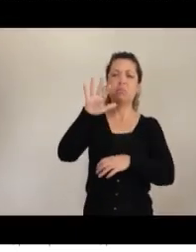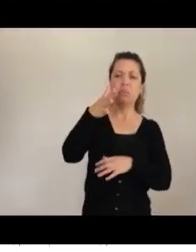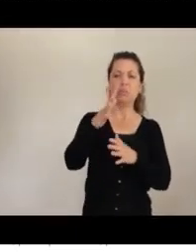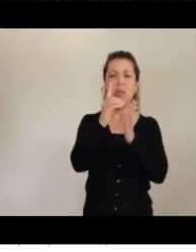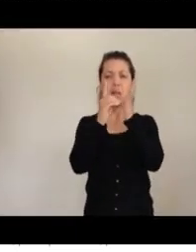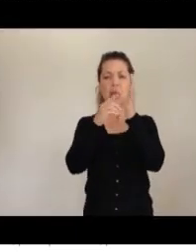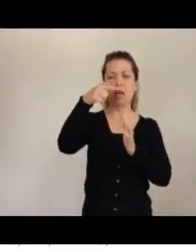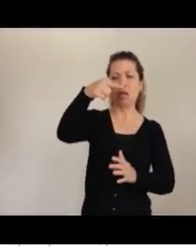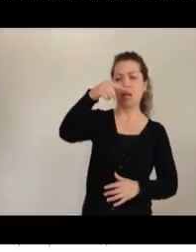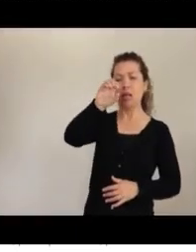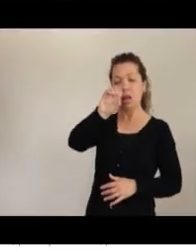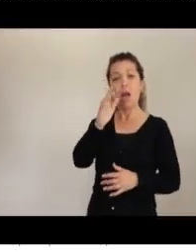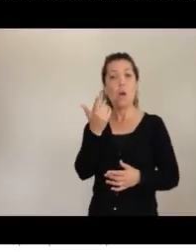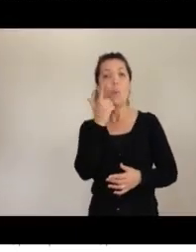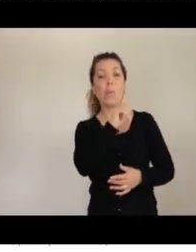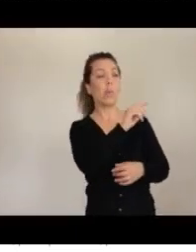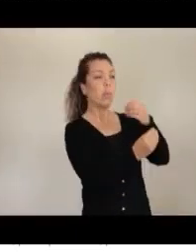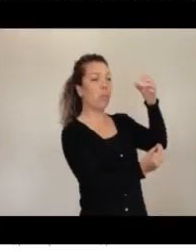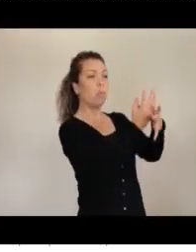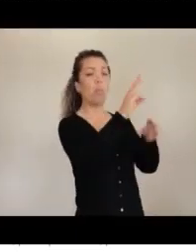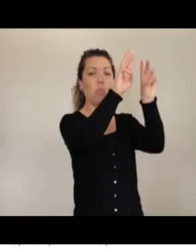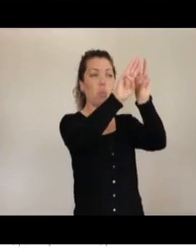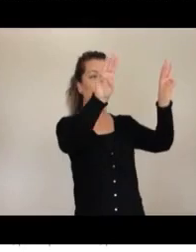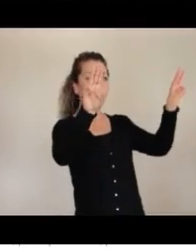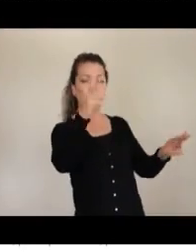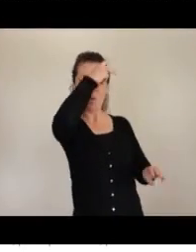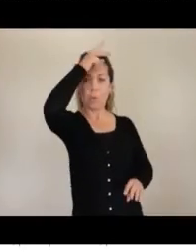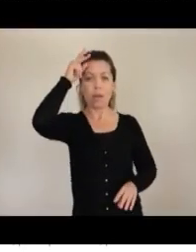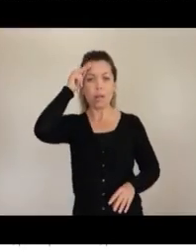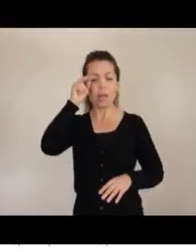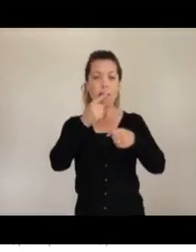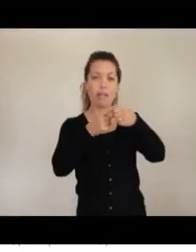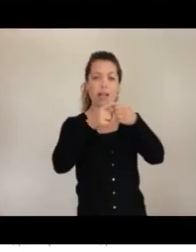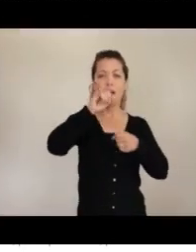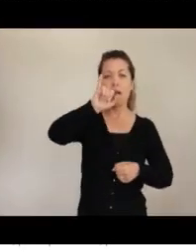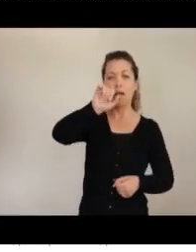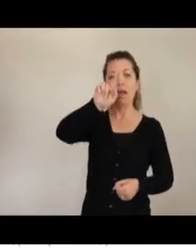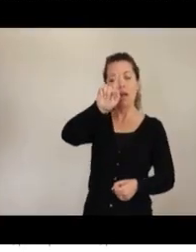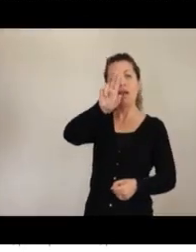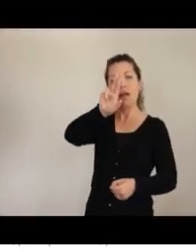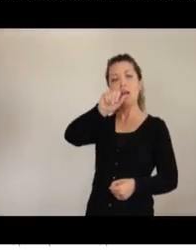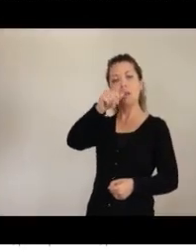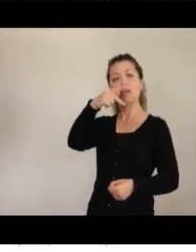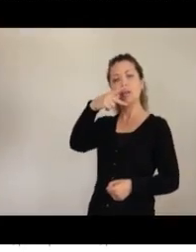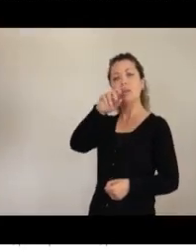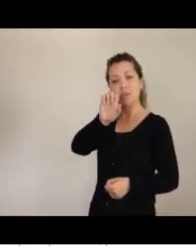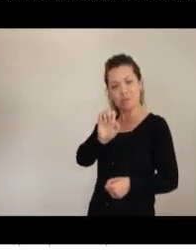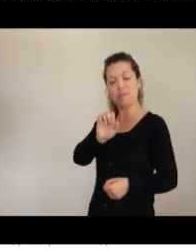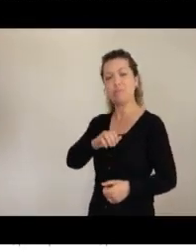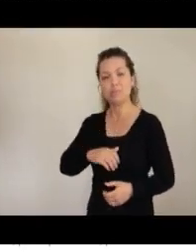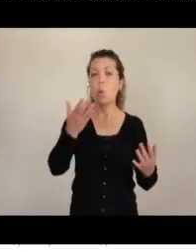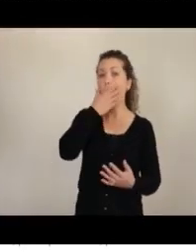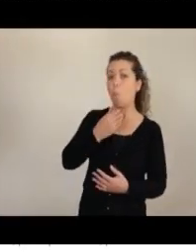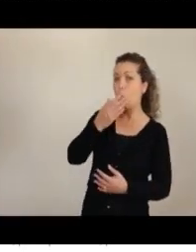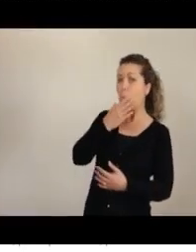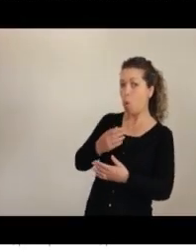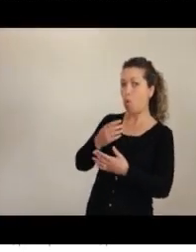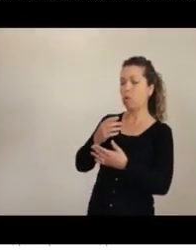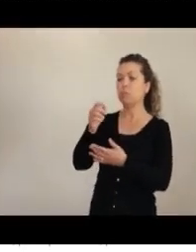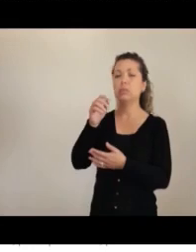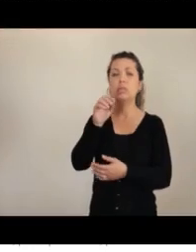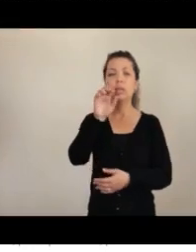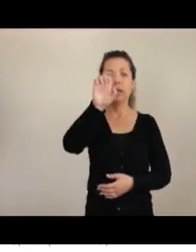tendo como objetivo final um traslado do Porto de Iguape, de onde seguiria por mar seu rumo. É que